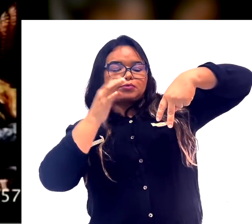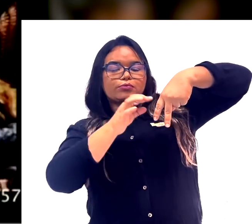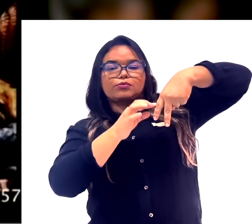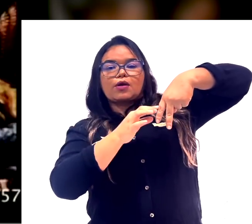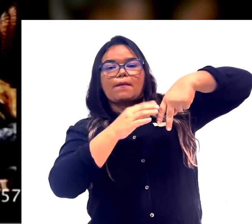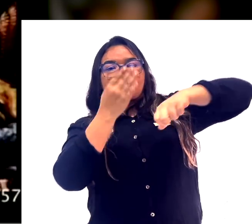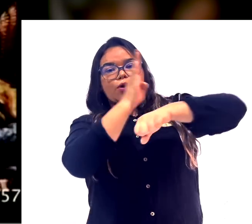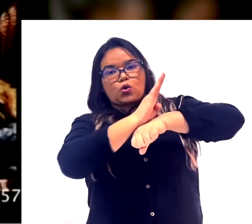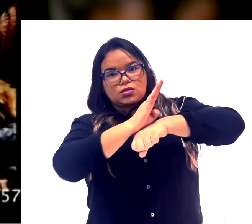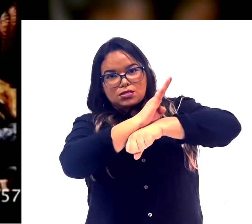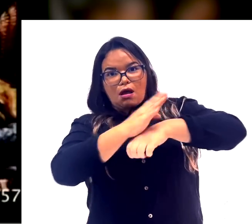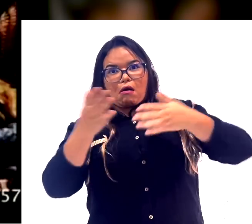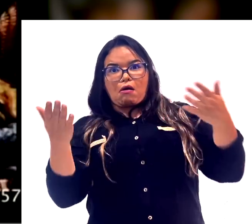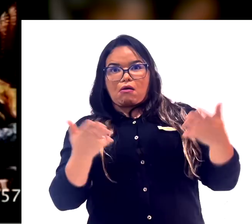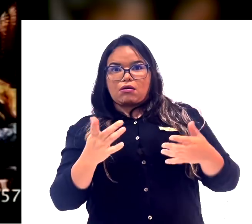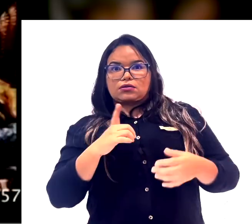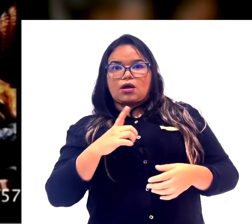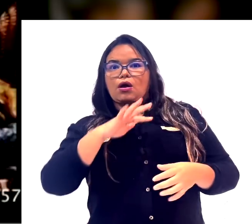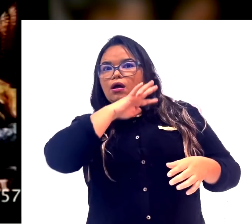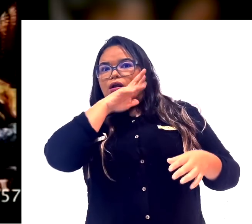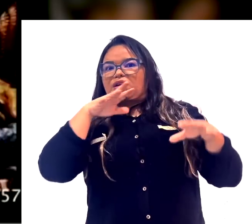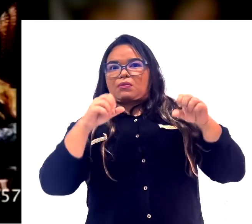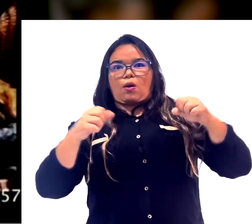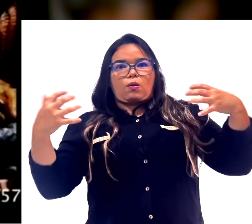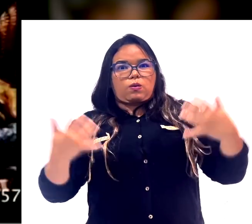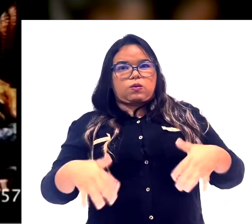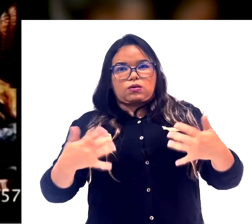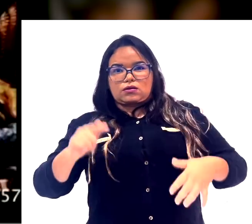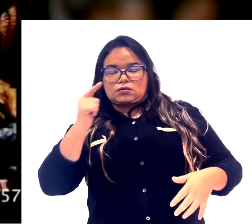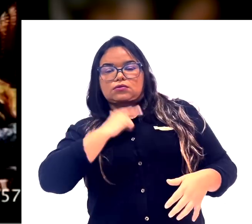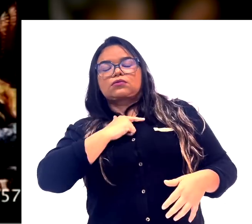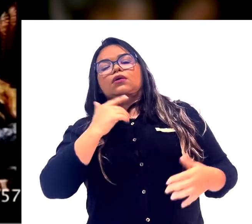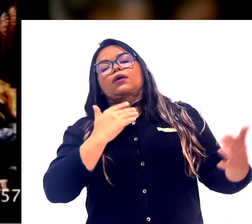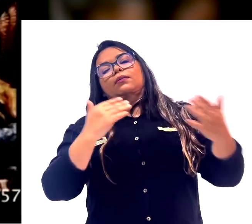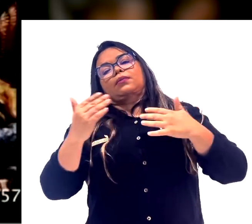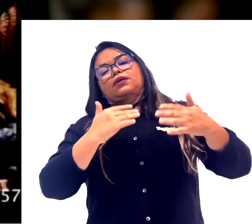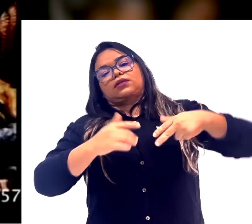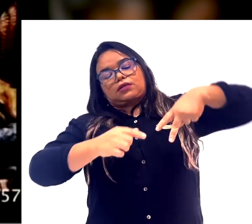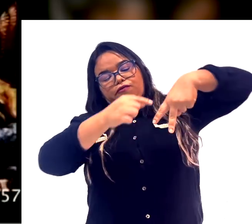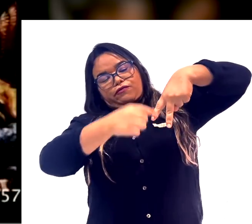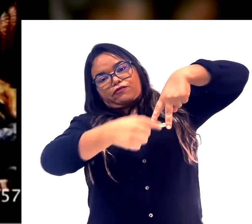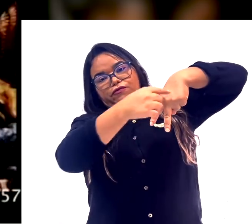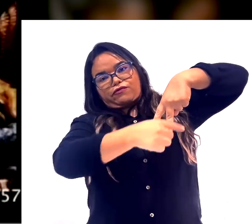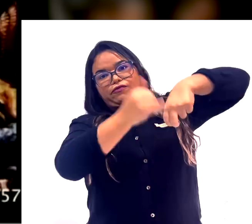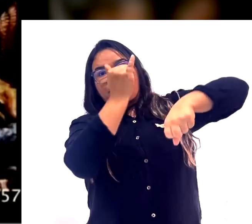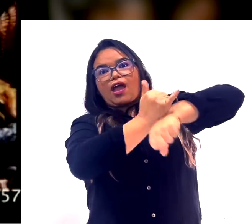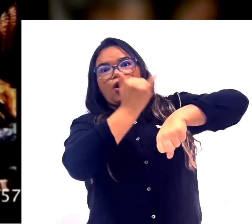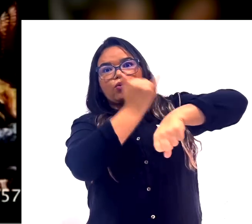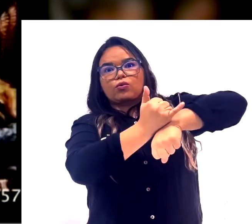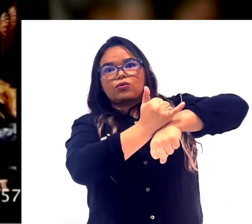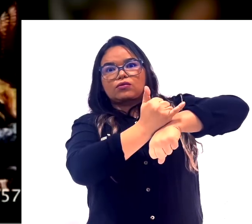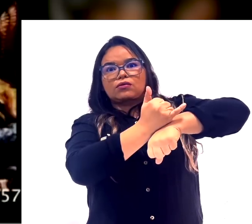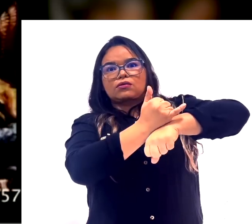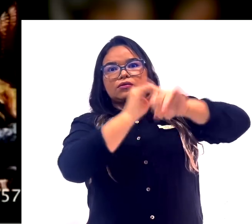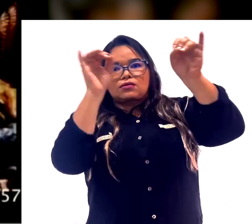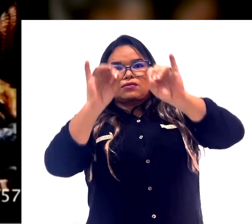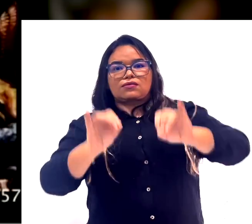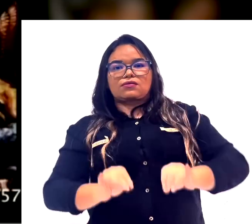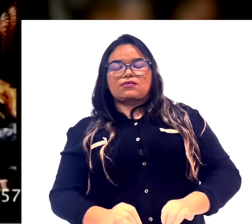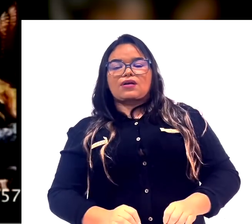e agora temos um animal terrível, que representa as pernas de ferro. E os 10